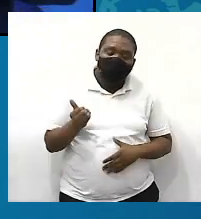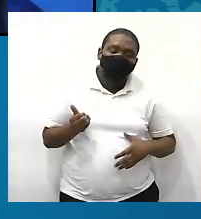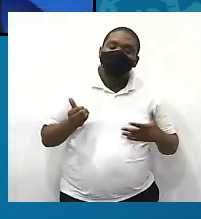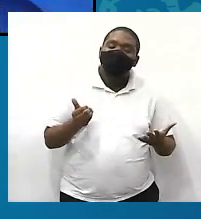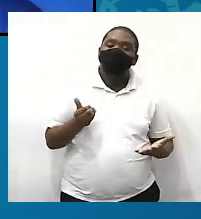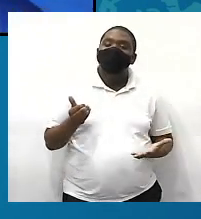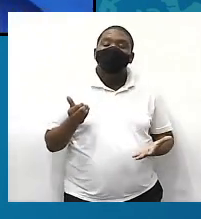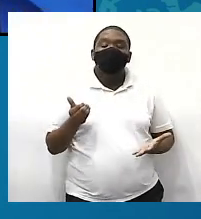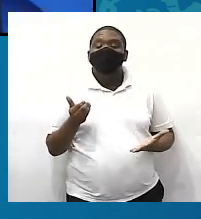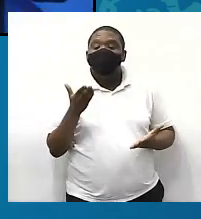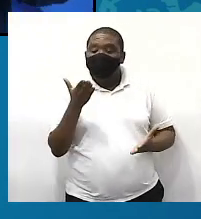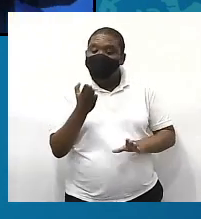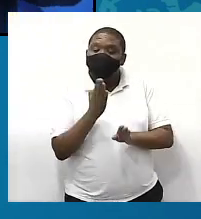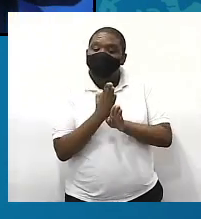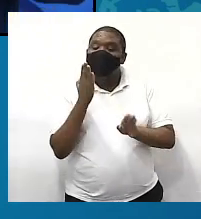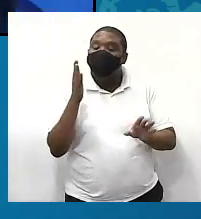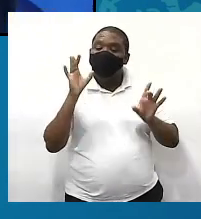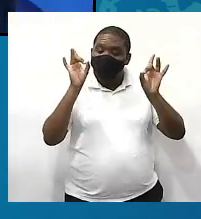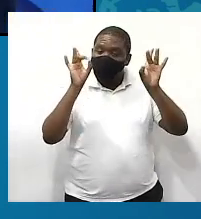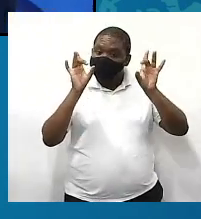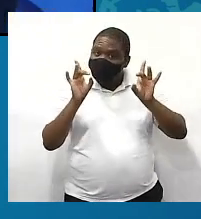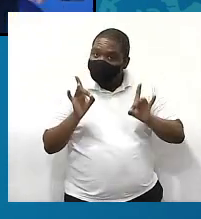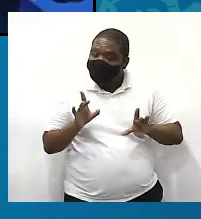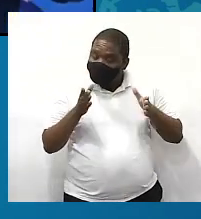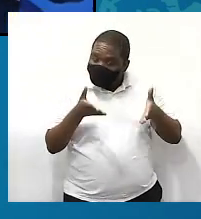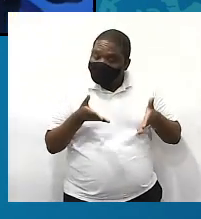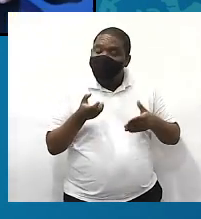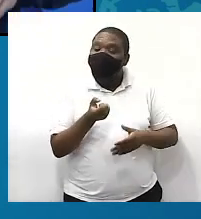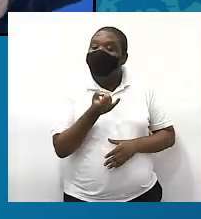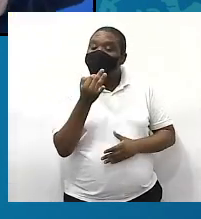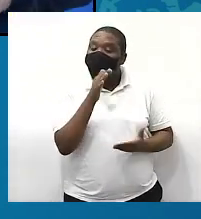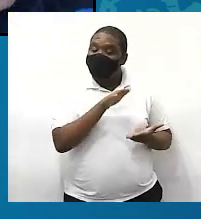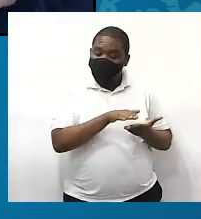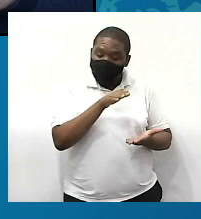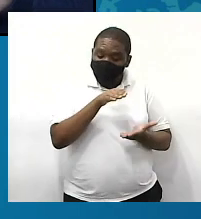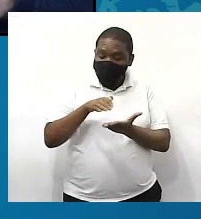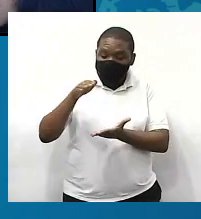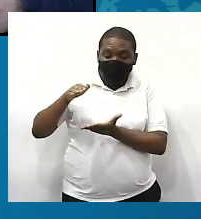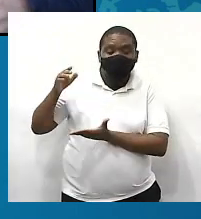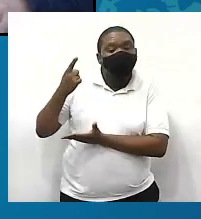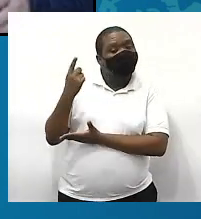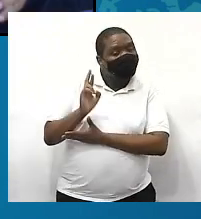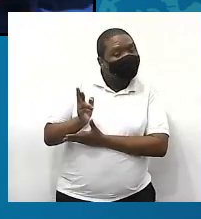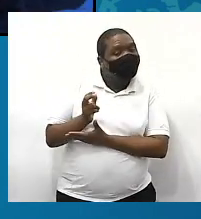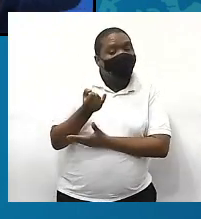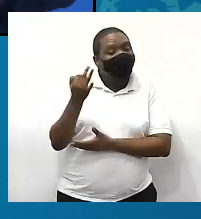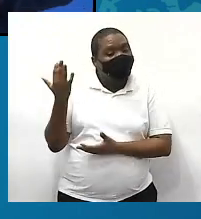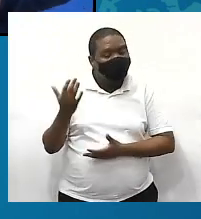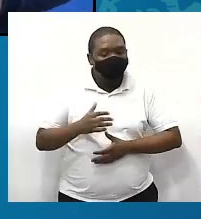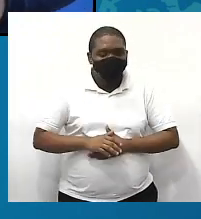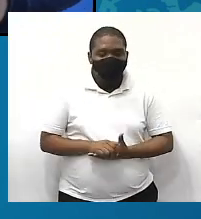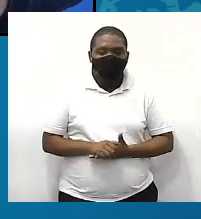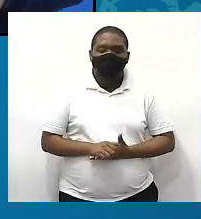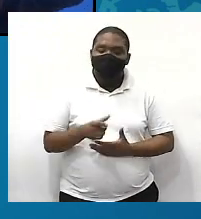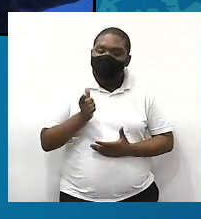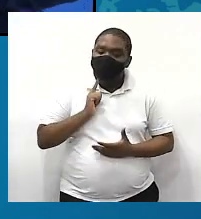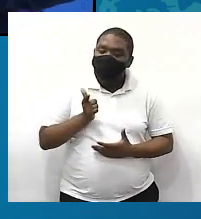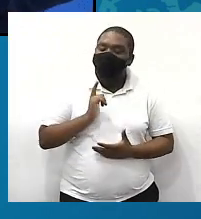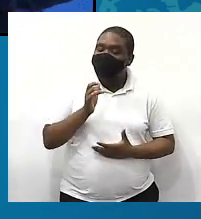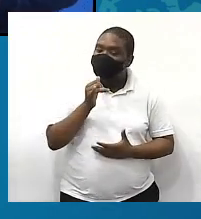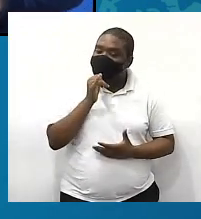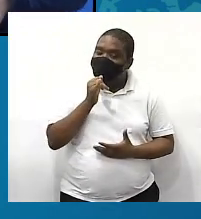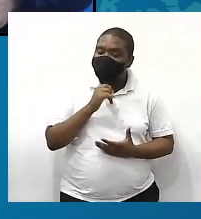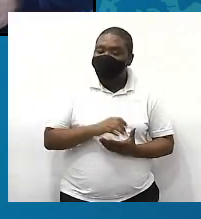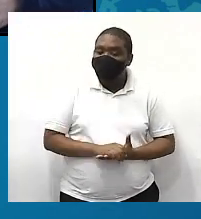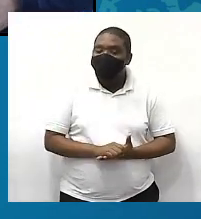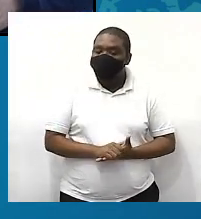saber essa especificidade, quanto foi o montante que ela fez aí. E a letra B vai ser, por quantas cédulas de R$10